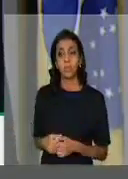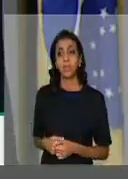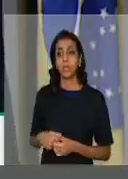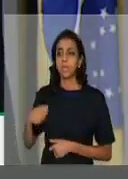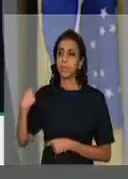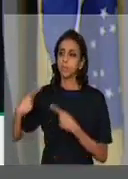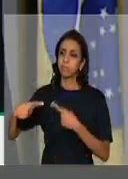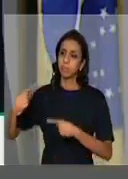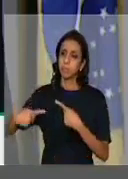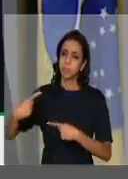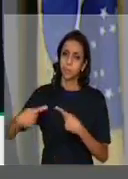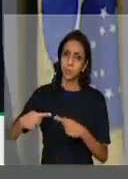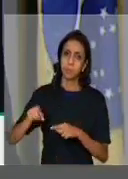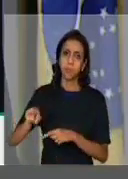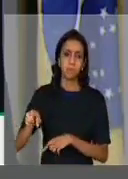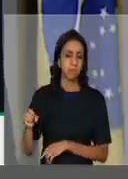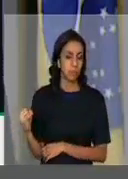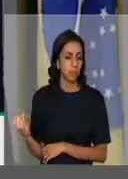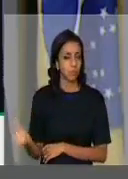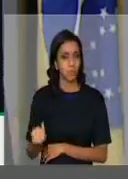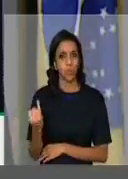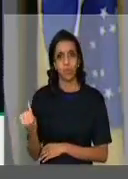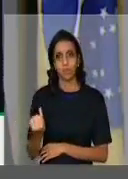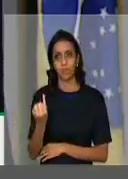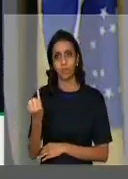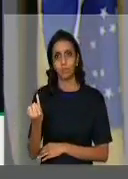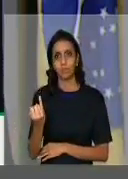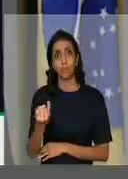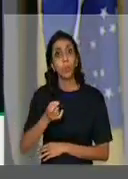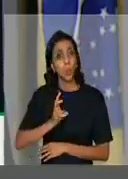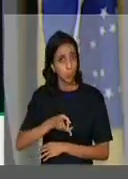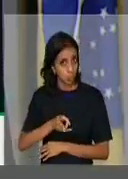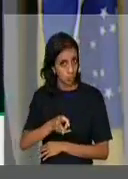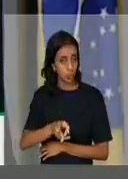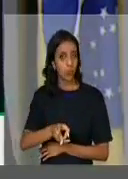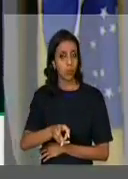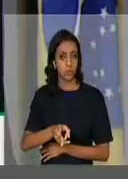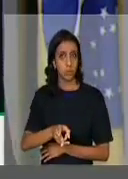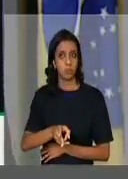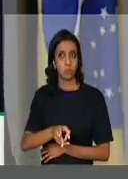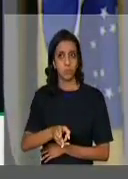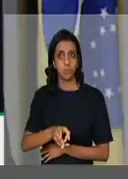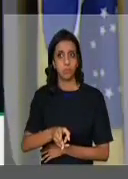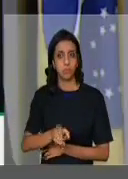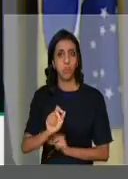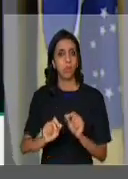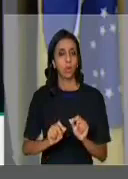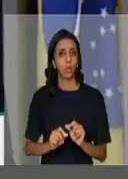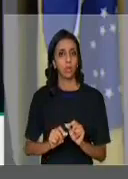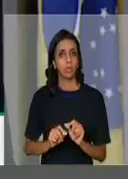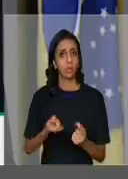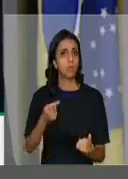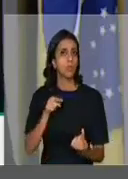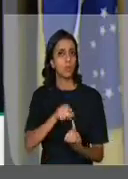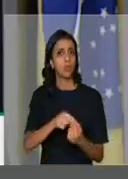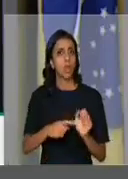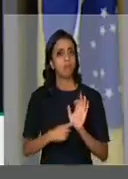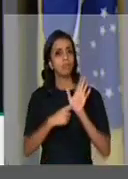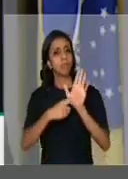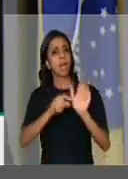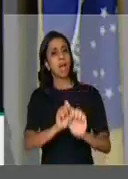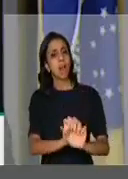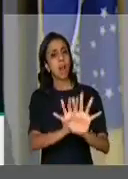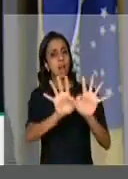discussão foi de fundamental importância e está sendo para a transparência,